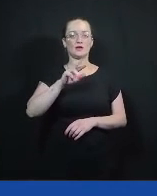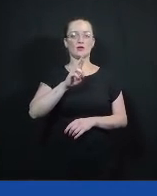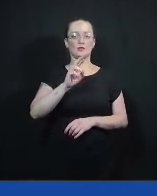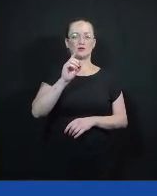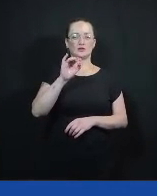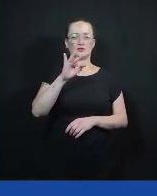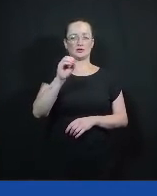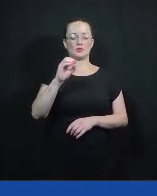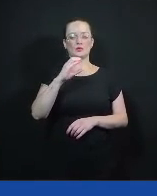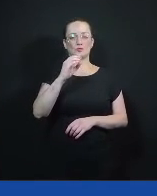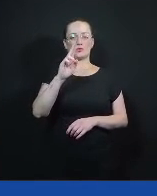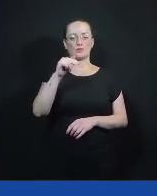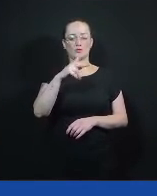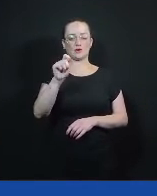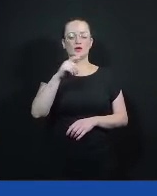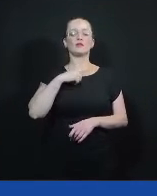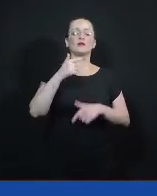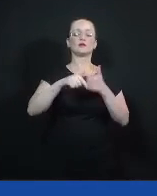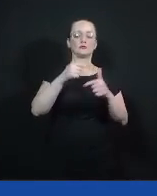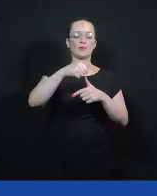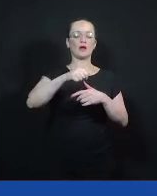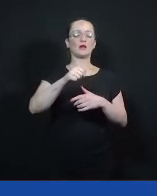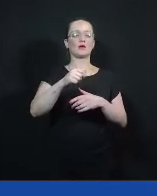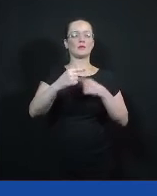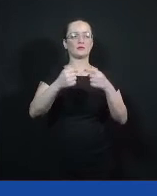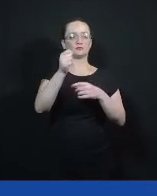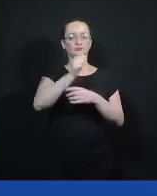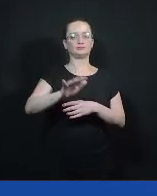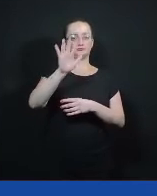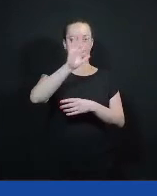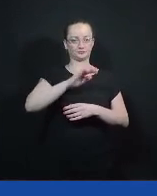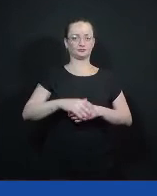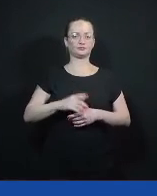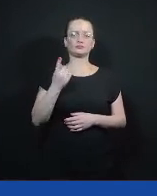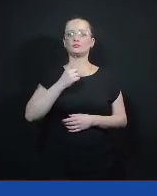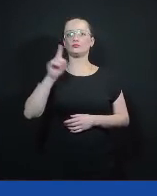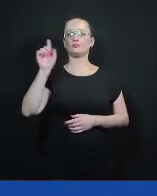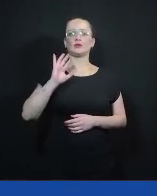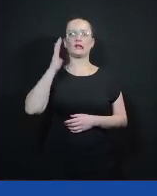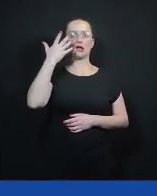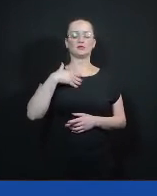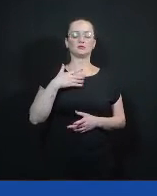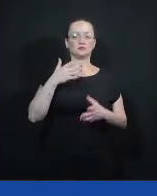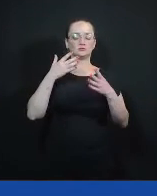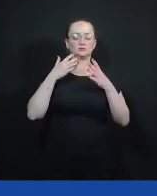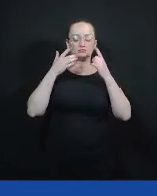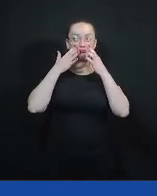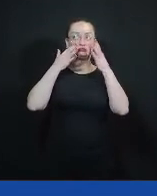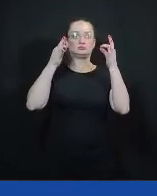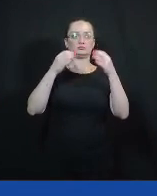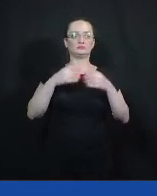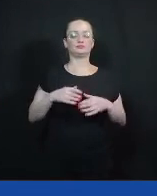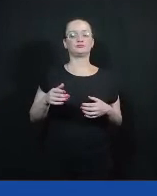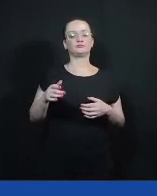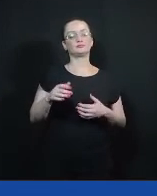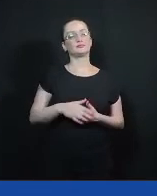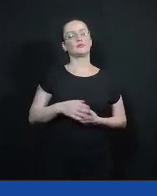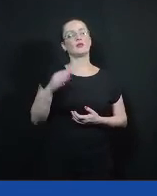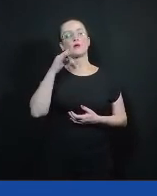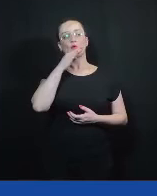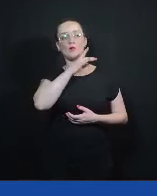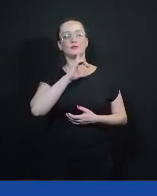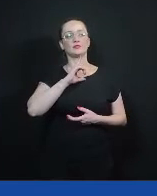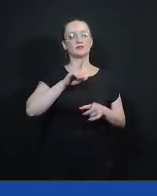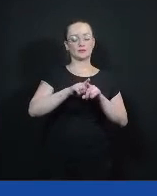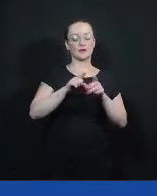tem uma atuação agora na política nacional. Então foi o último caso de peso ali ligado ao sangue. Claro, a gente tem